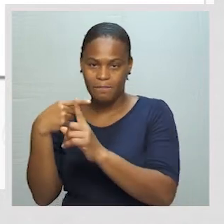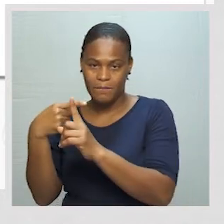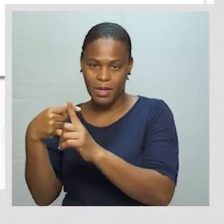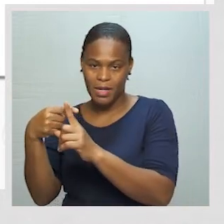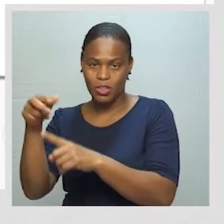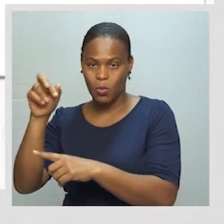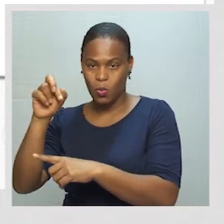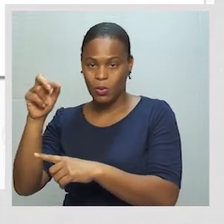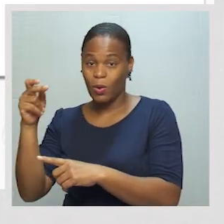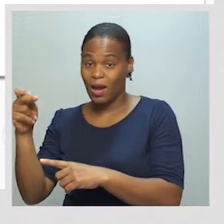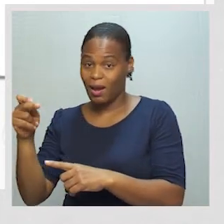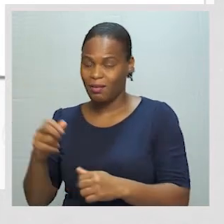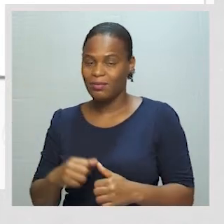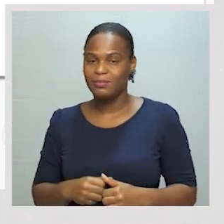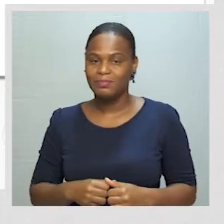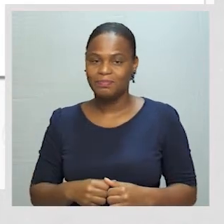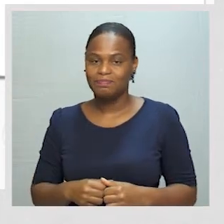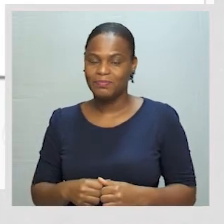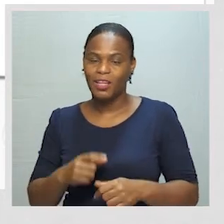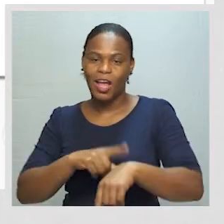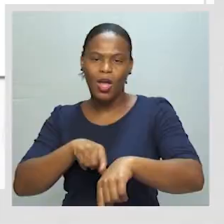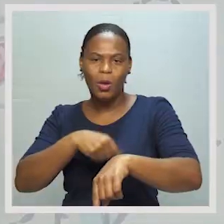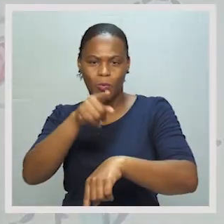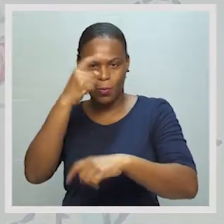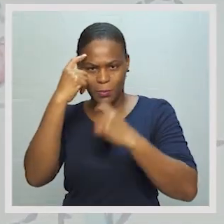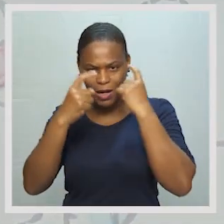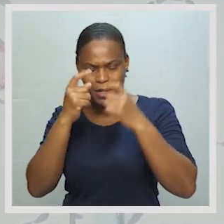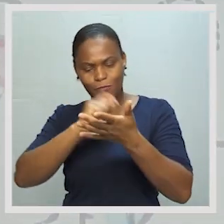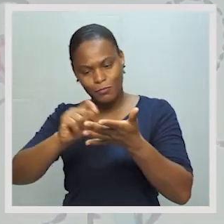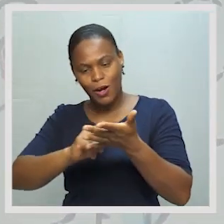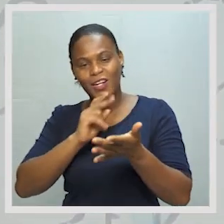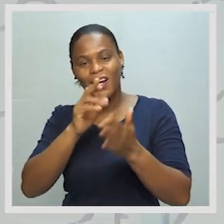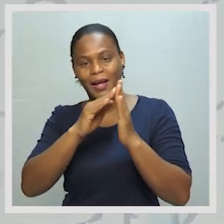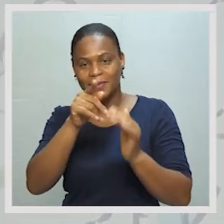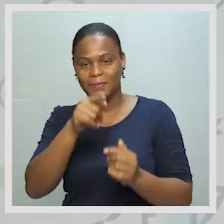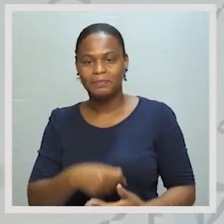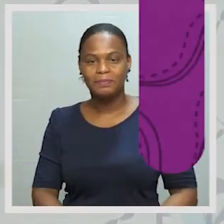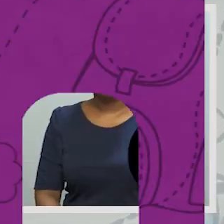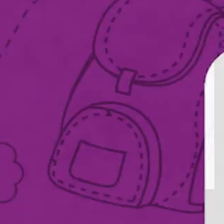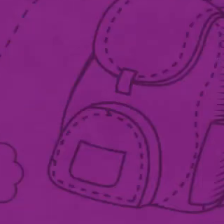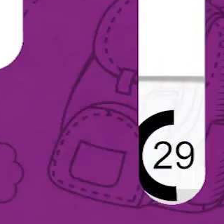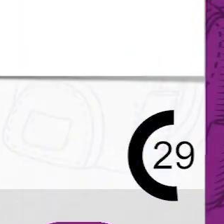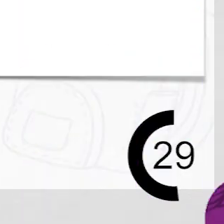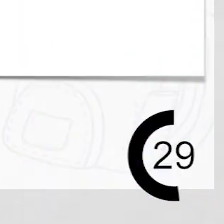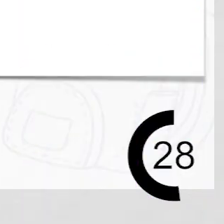mais 8a. Então, vou dar um tempinho para vocês fazerem lá em casa.